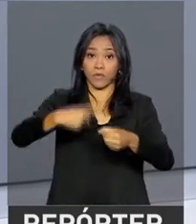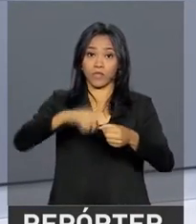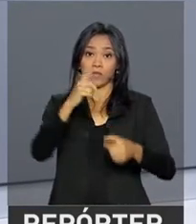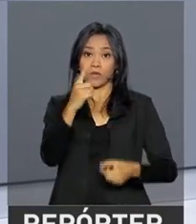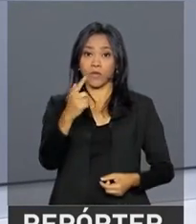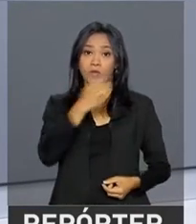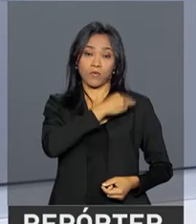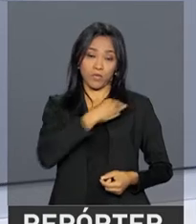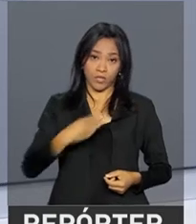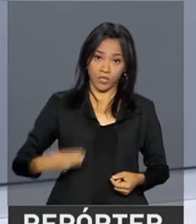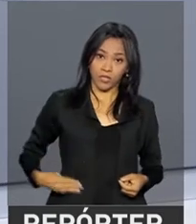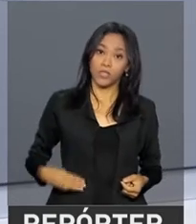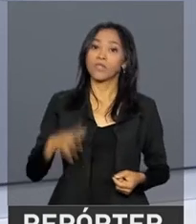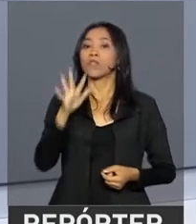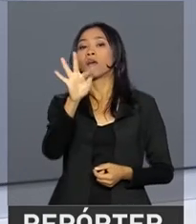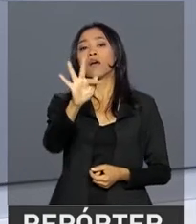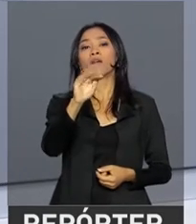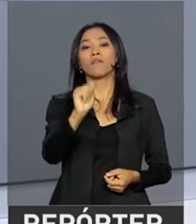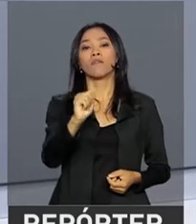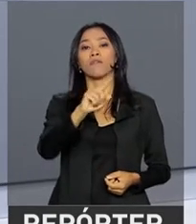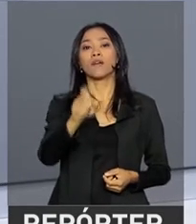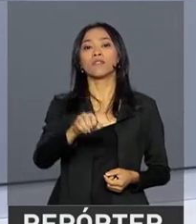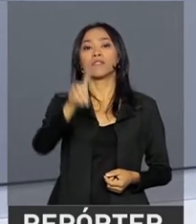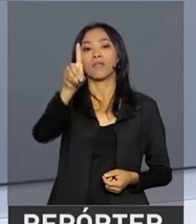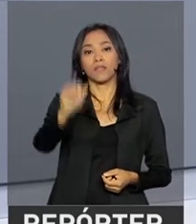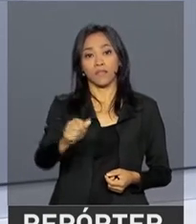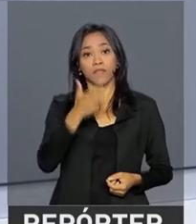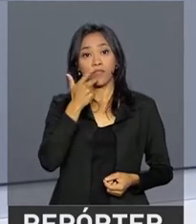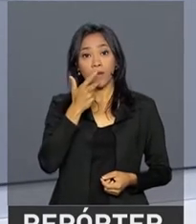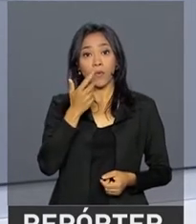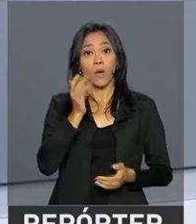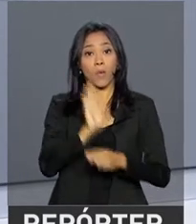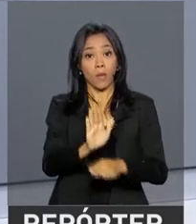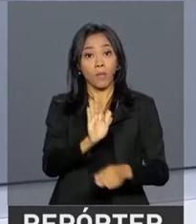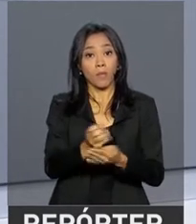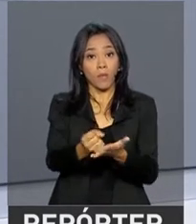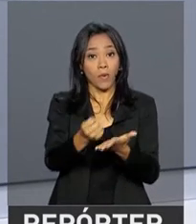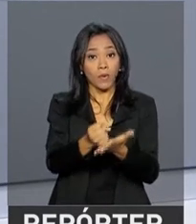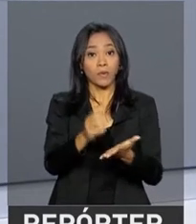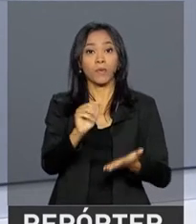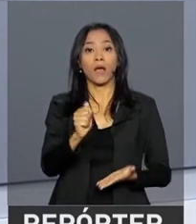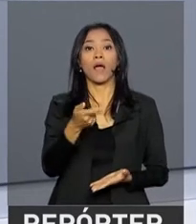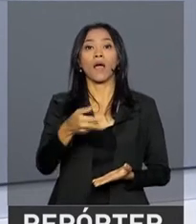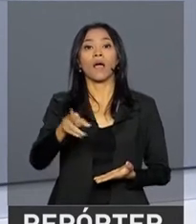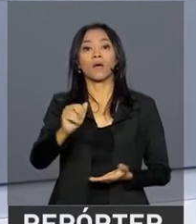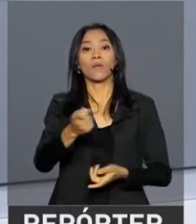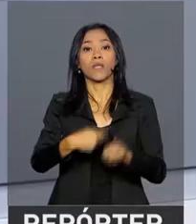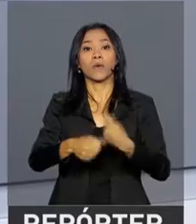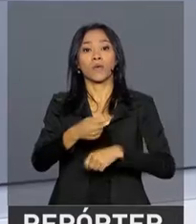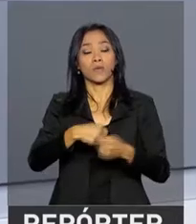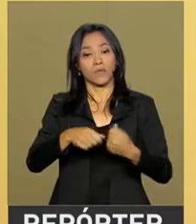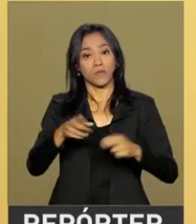Henrique Meirelles, falou sobre a contribuição do agronegócio e as expectativas de crescimento do país.